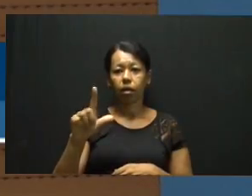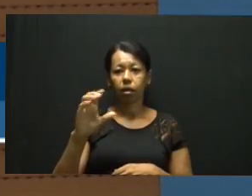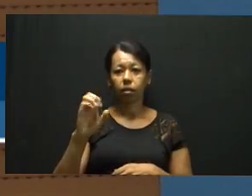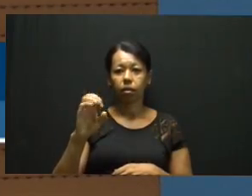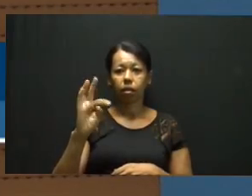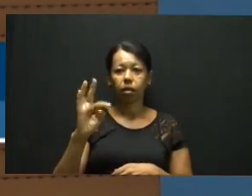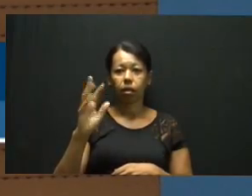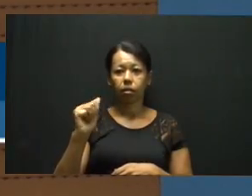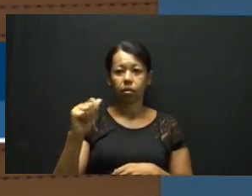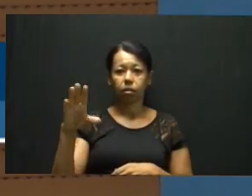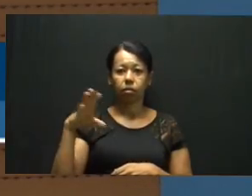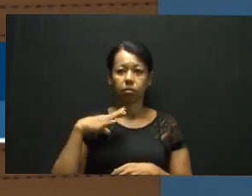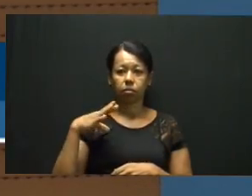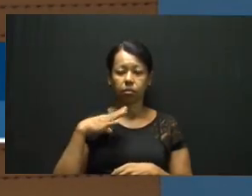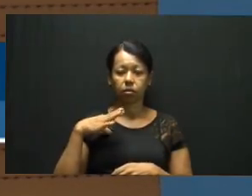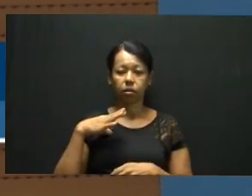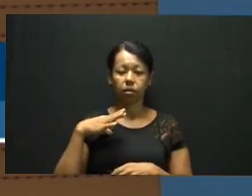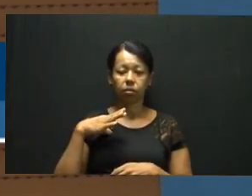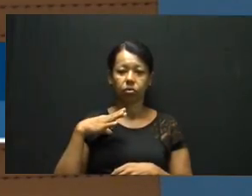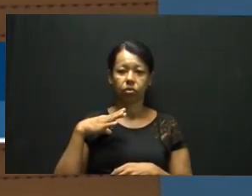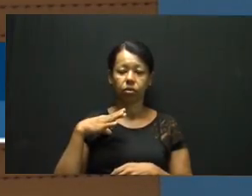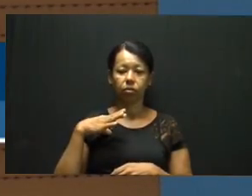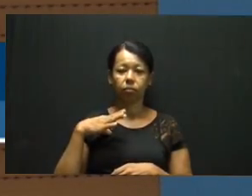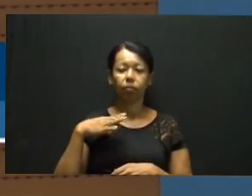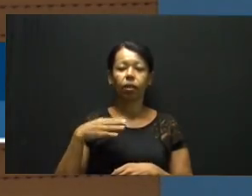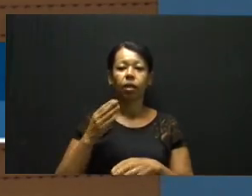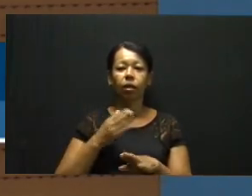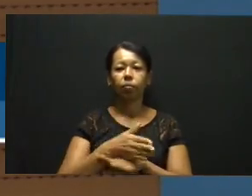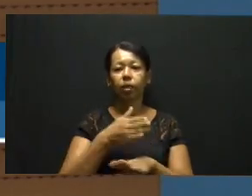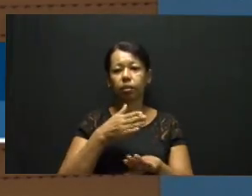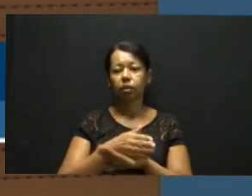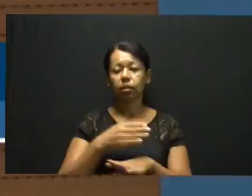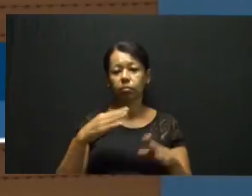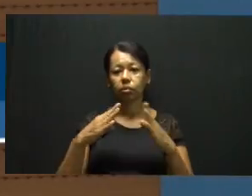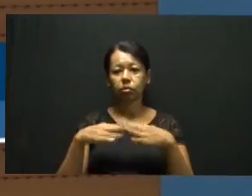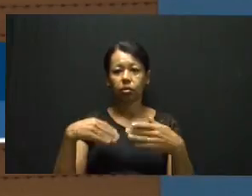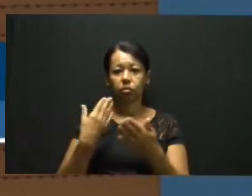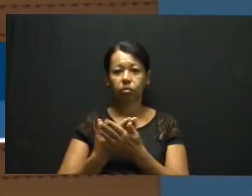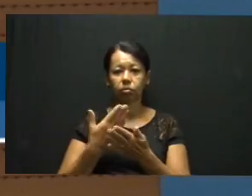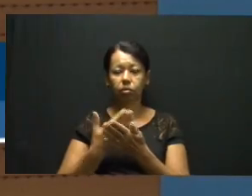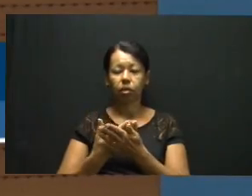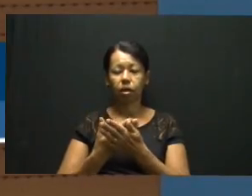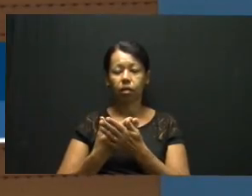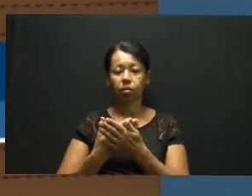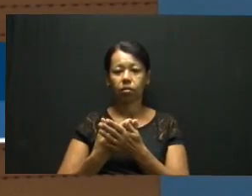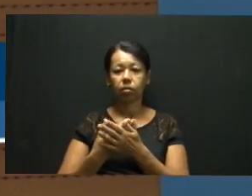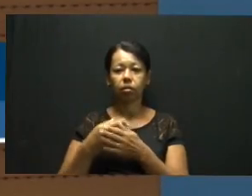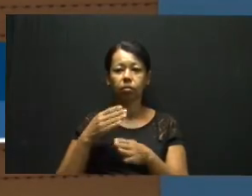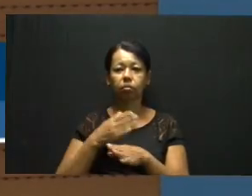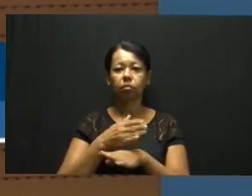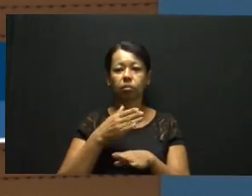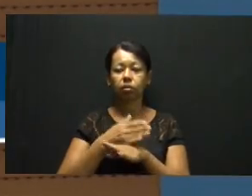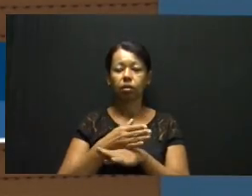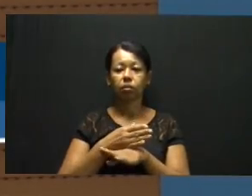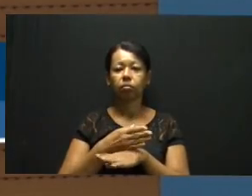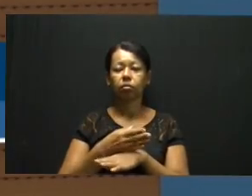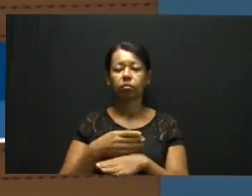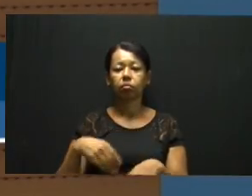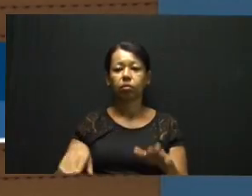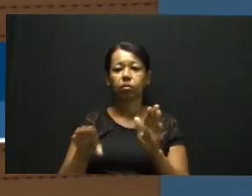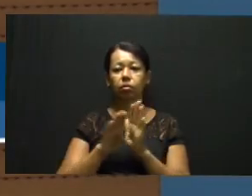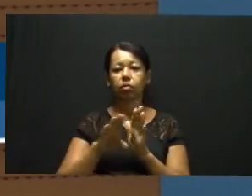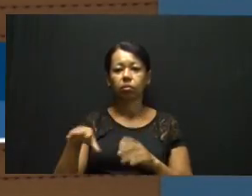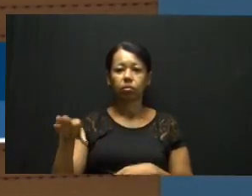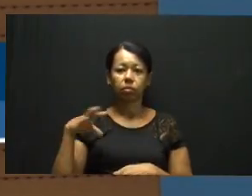daqui para frente para que os Jogos Escolares realmente façam parte até da grade curricular do nosso município. Tá? Então, é por isso que eu